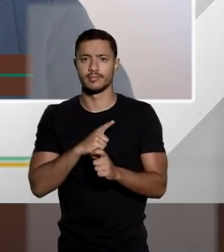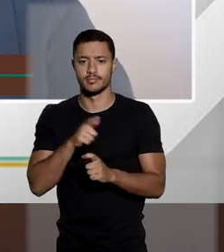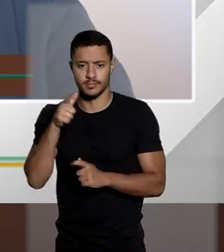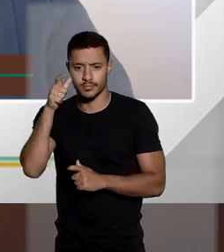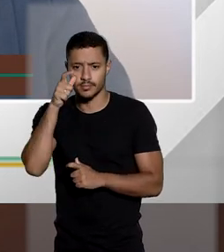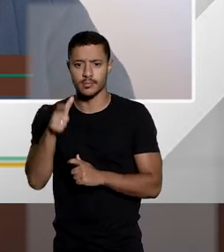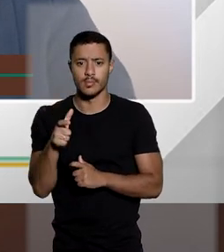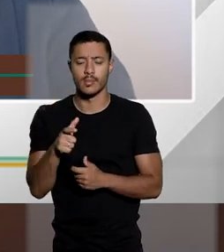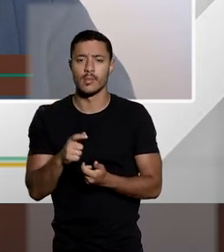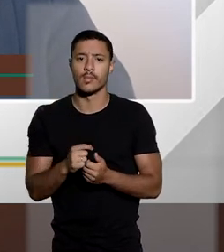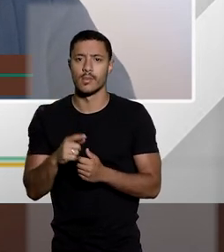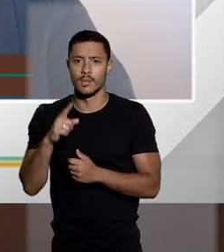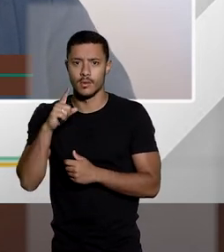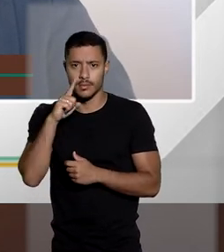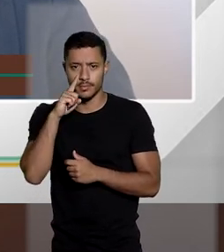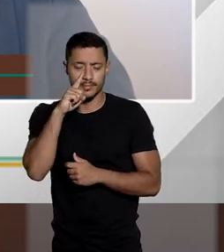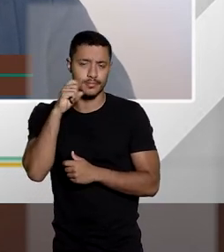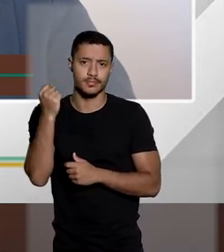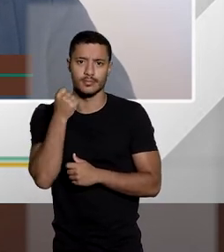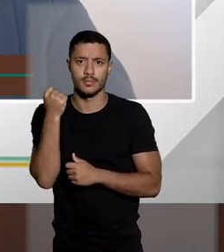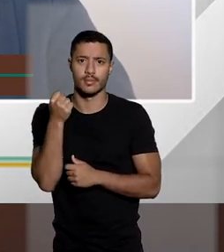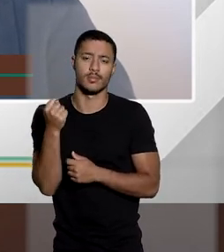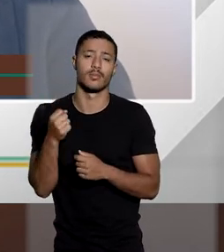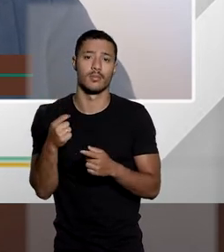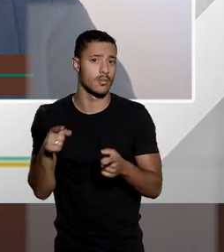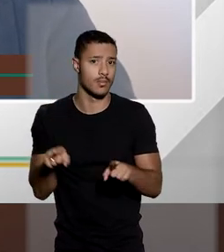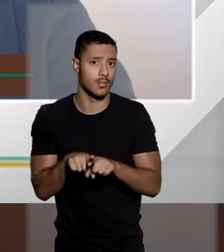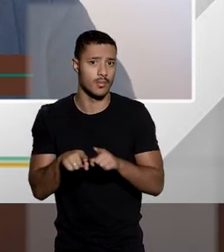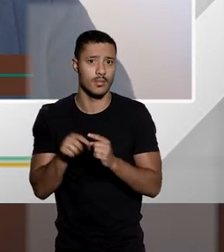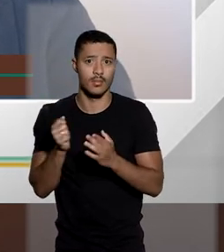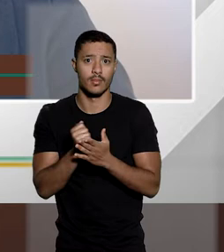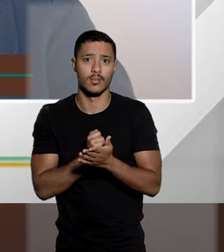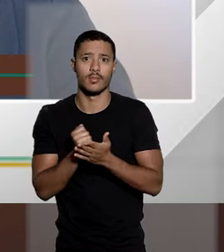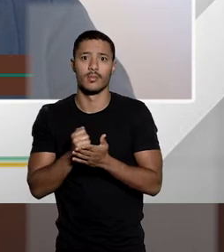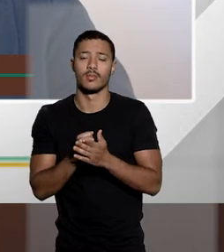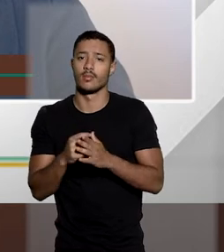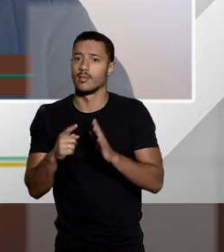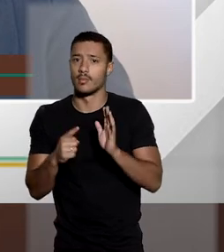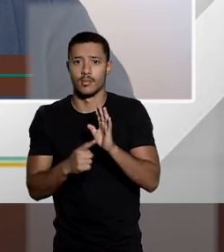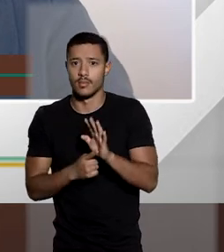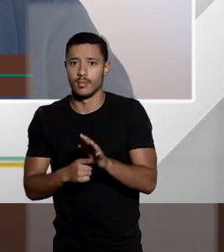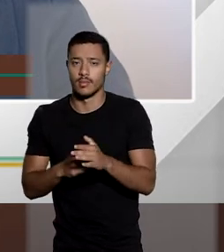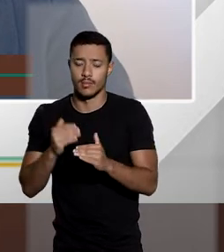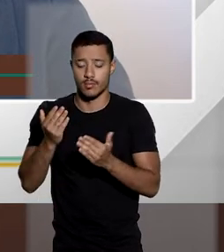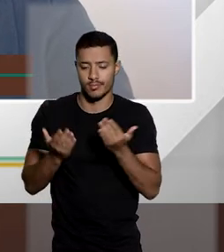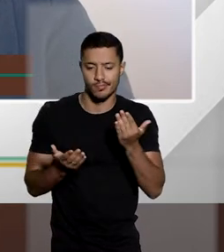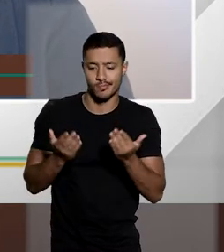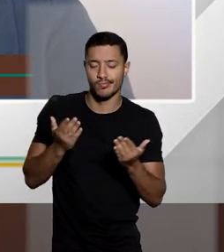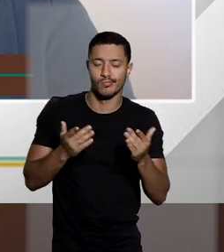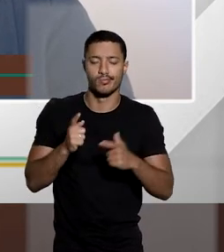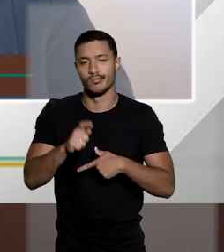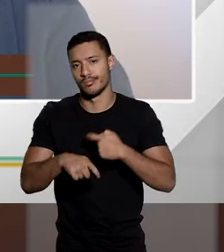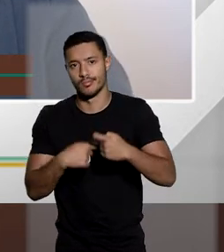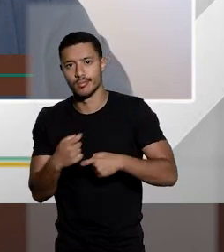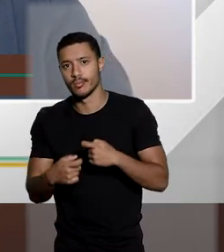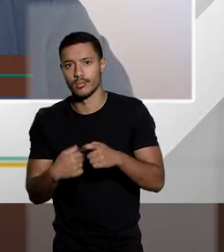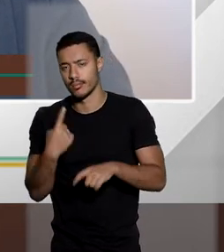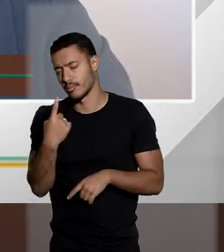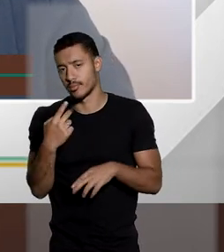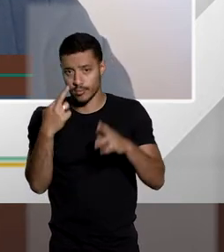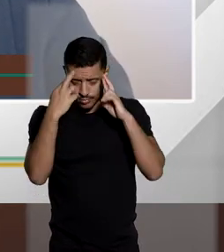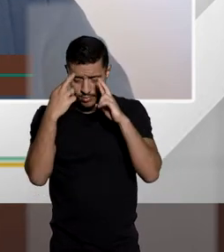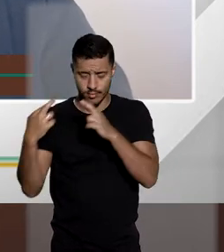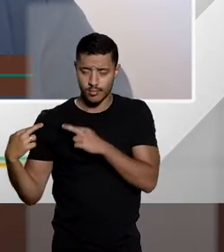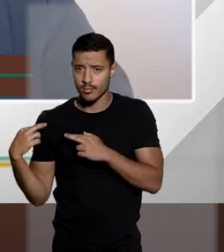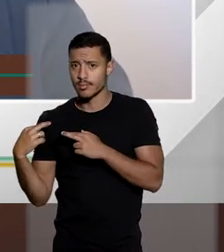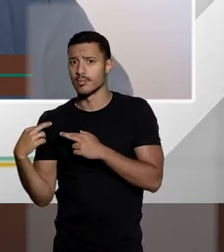objetiva desses riscos existentes, e aí o contratado não vai poder alegar tanto equilíbrio econômico-financeiro se alguma